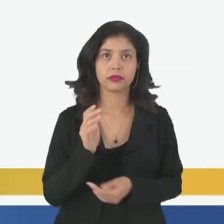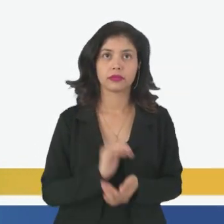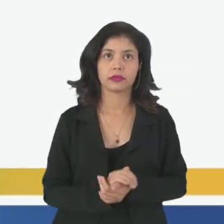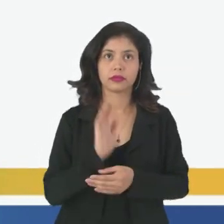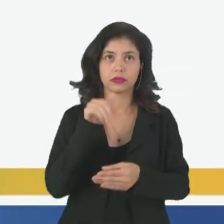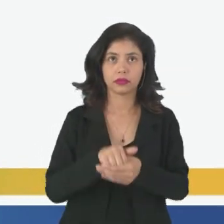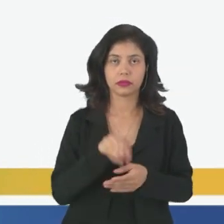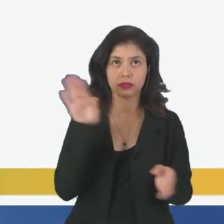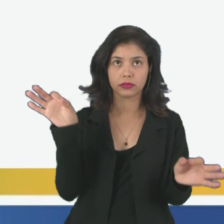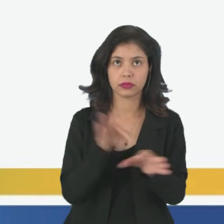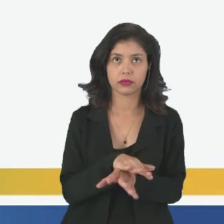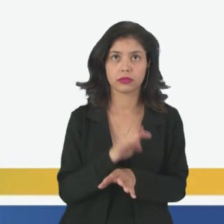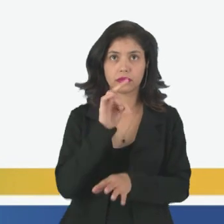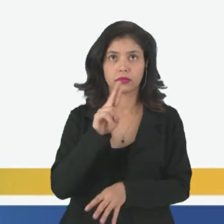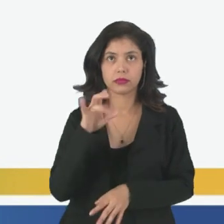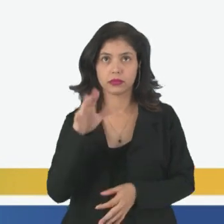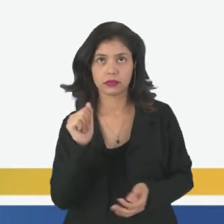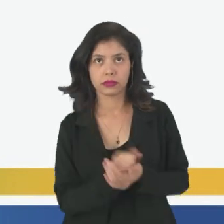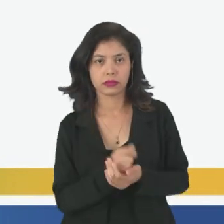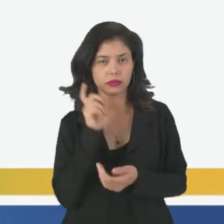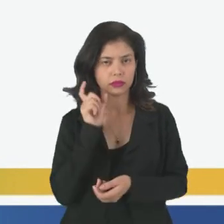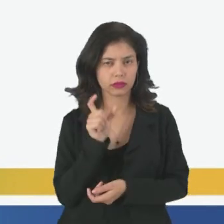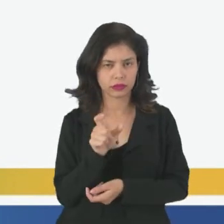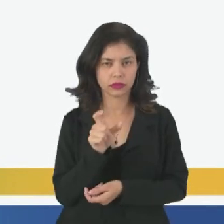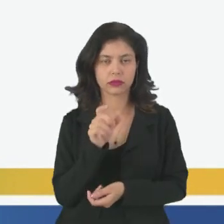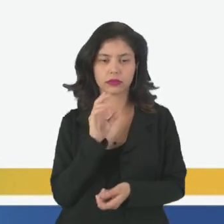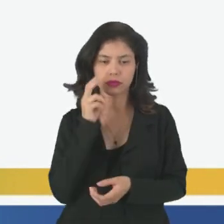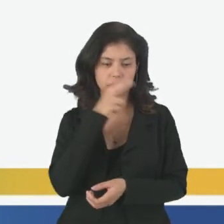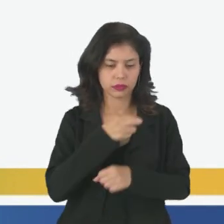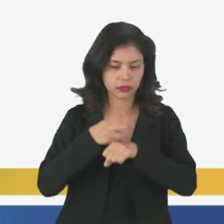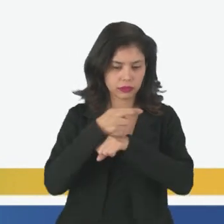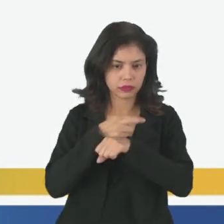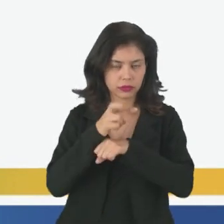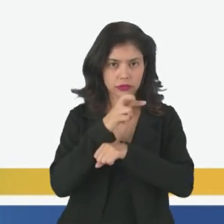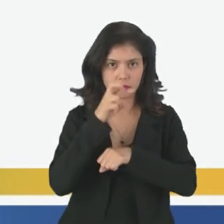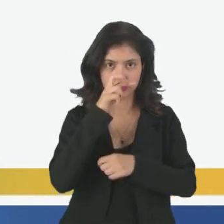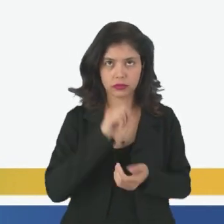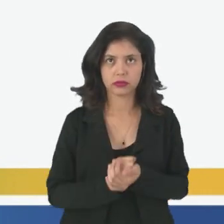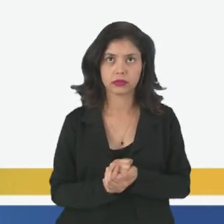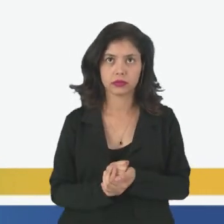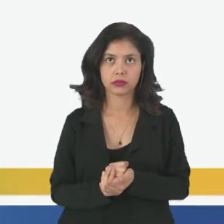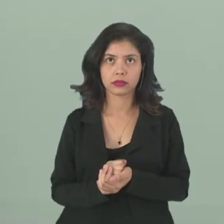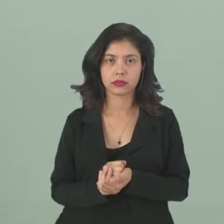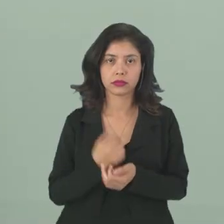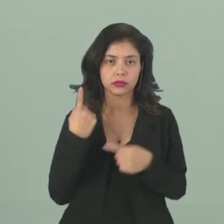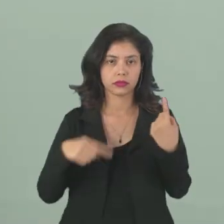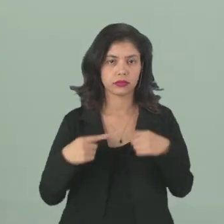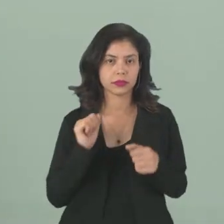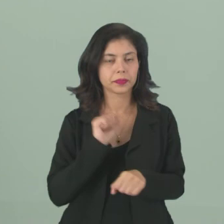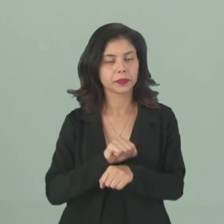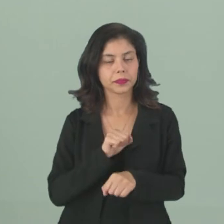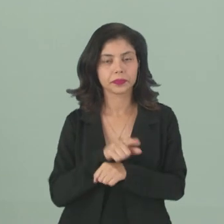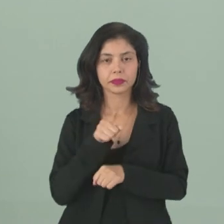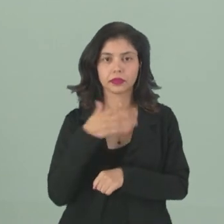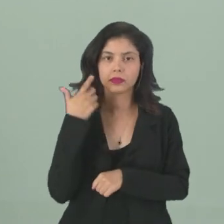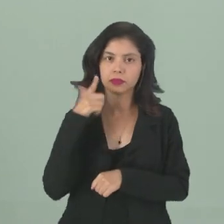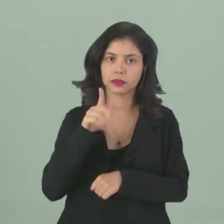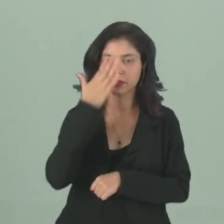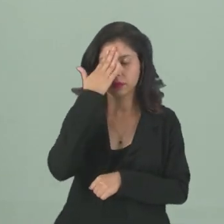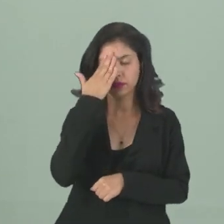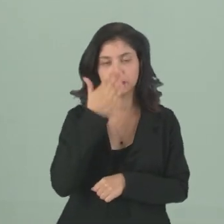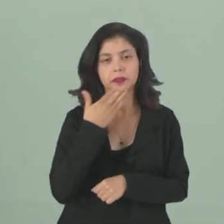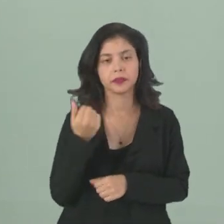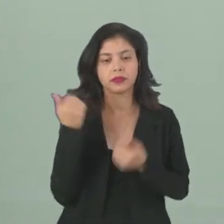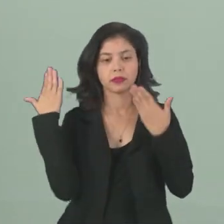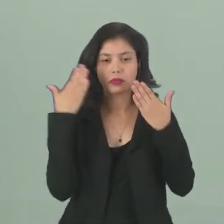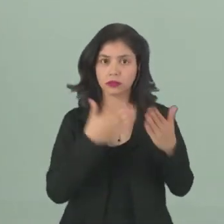ditaduras, as eleições suspensas ou indiretas e a cassação política. Então é isso, eu espero que vocês tenham conseguido compreender